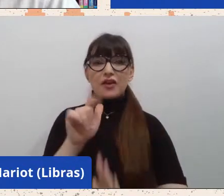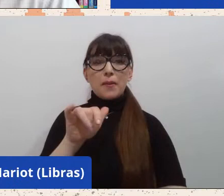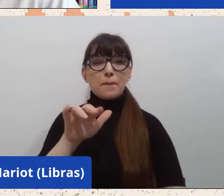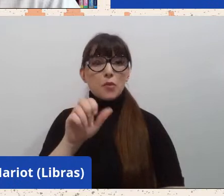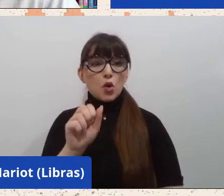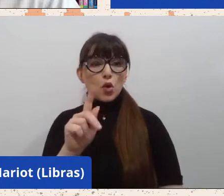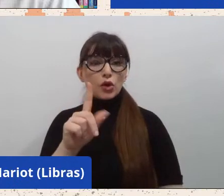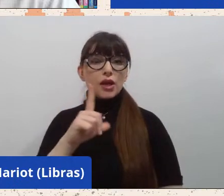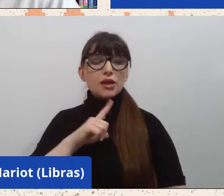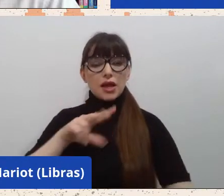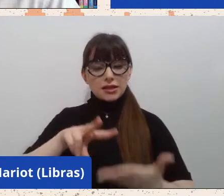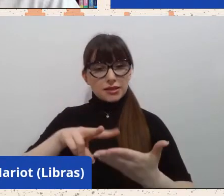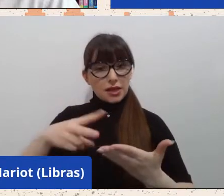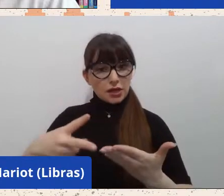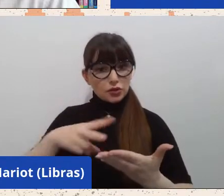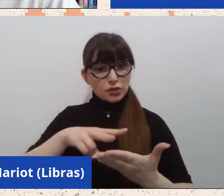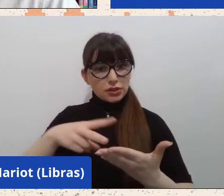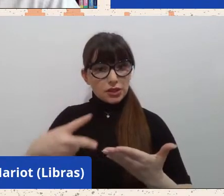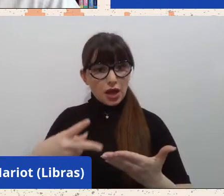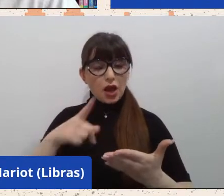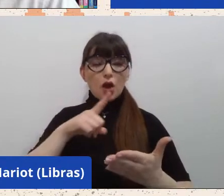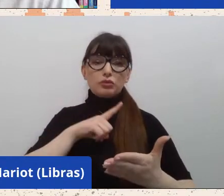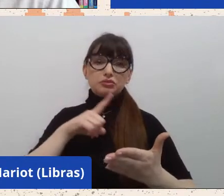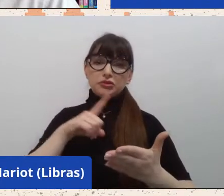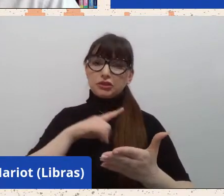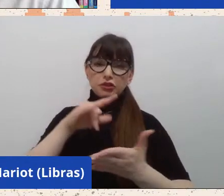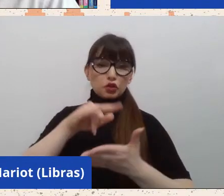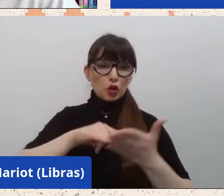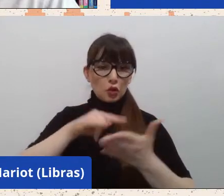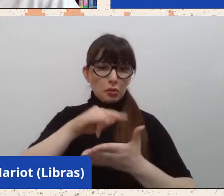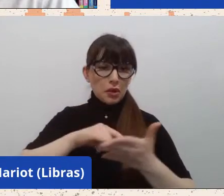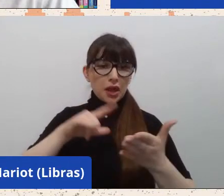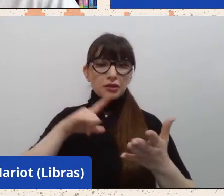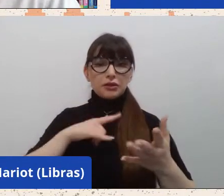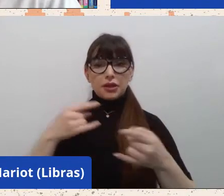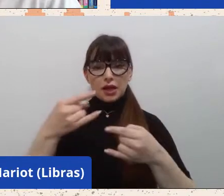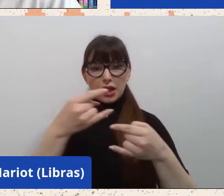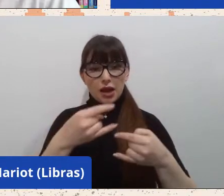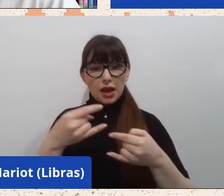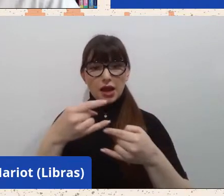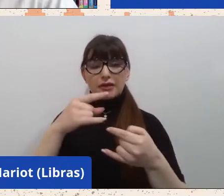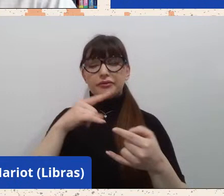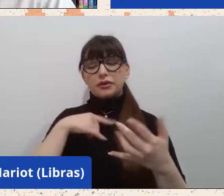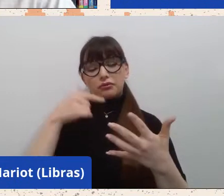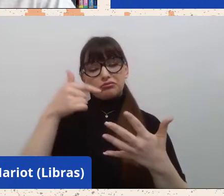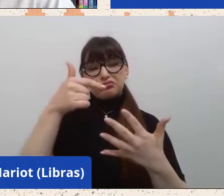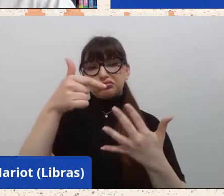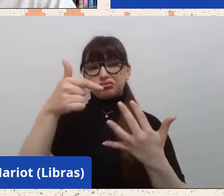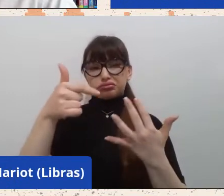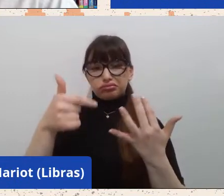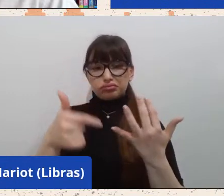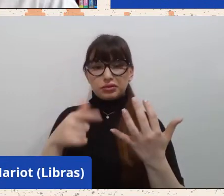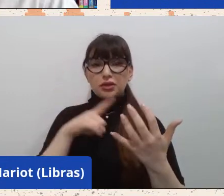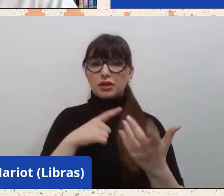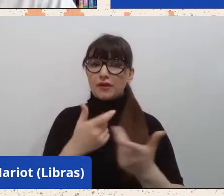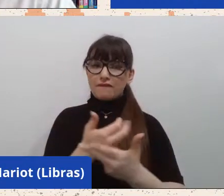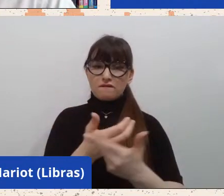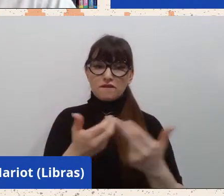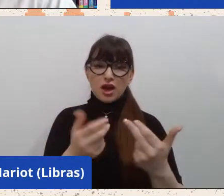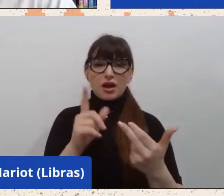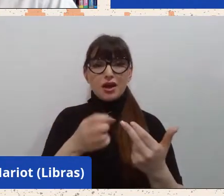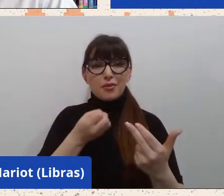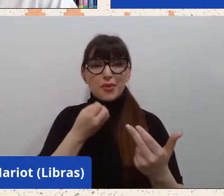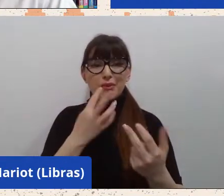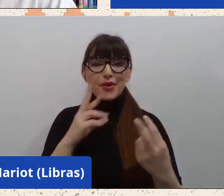nós temos documentos, lives, etc, etc. Então, eu diria que os e-books são uma boa